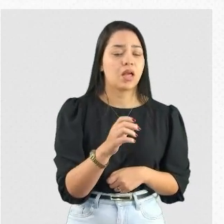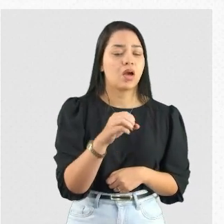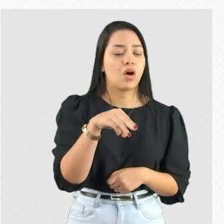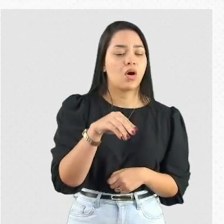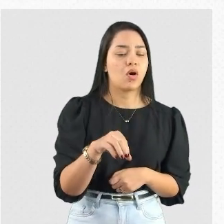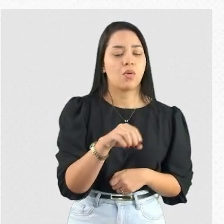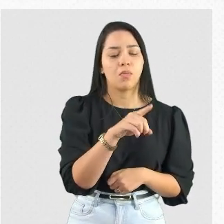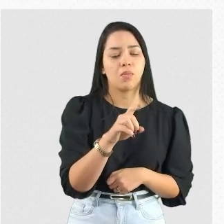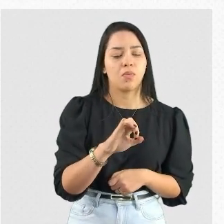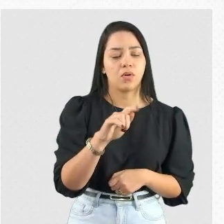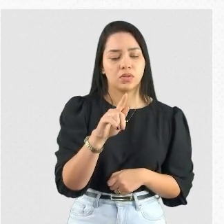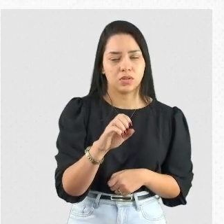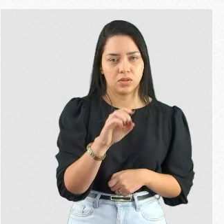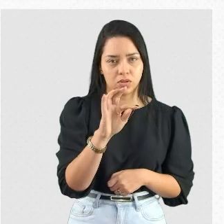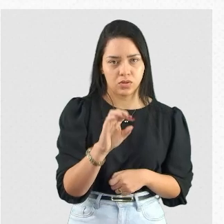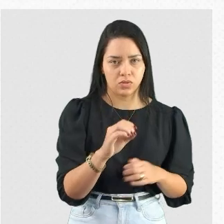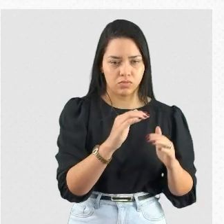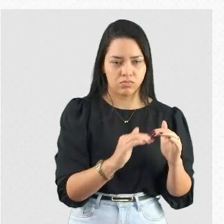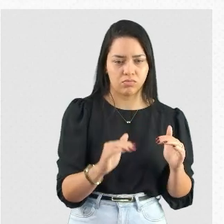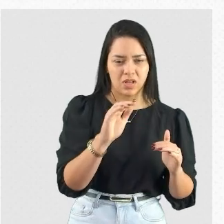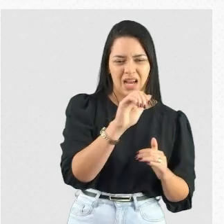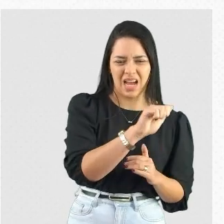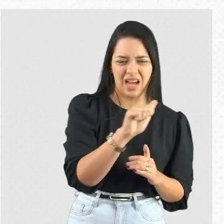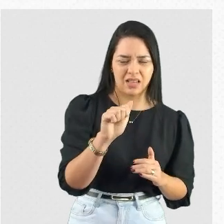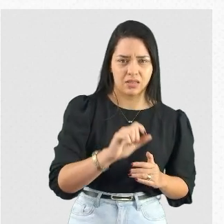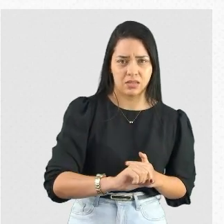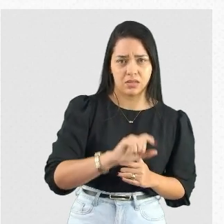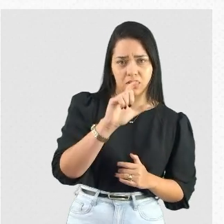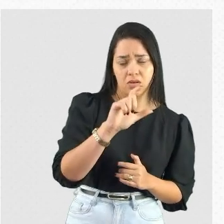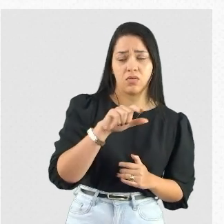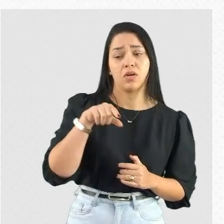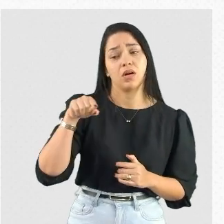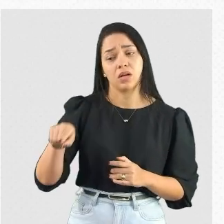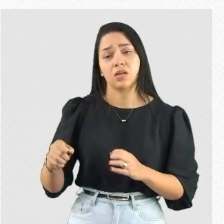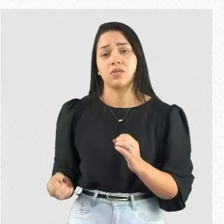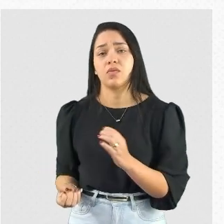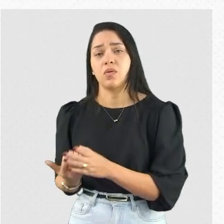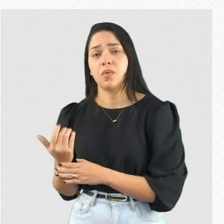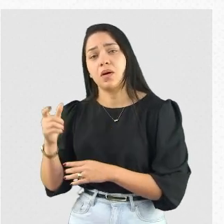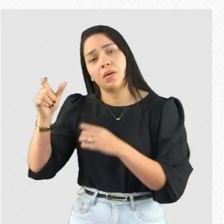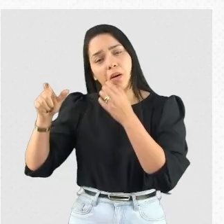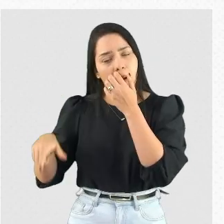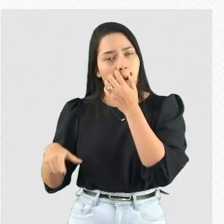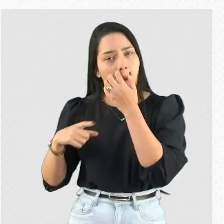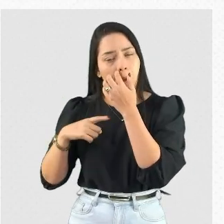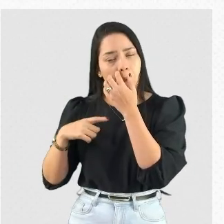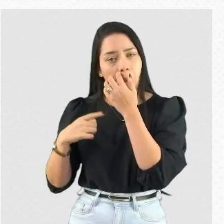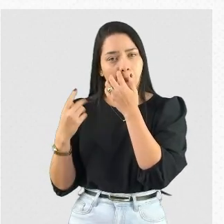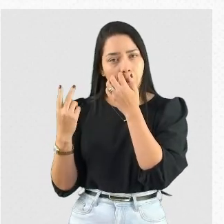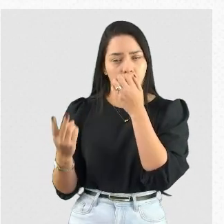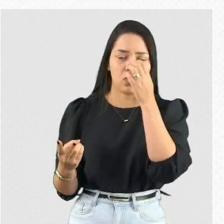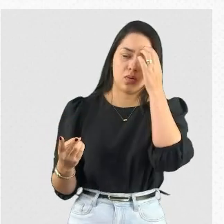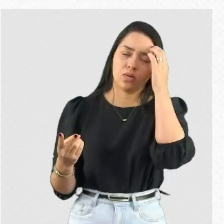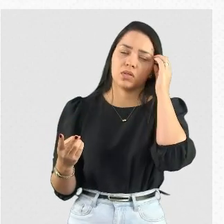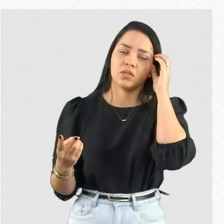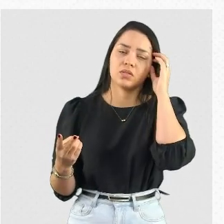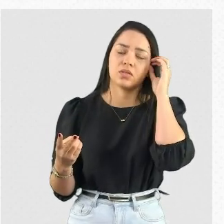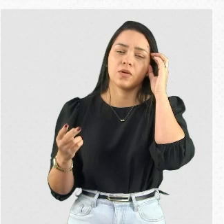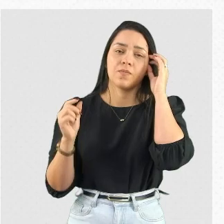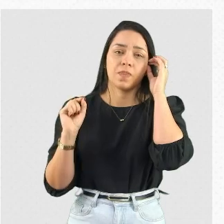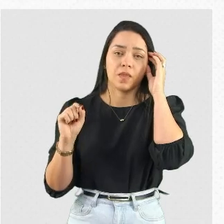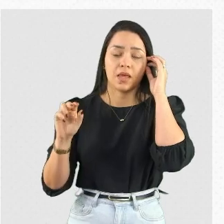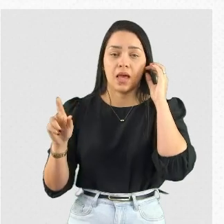homozigoto dominante, azão. Eu tenho a possibilidade de formar um indivíduo dois indivíduos no caso, né? Que ele